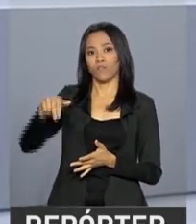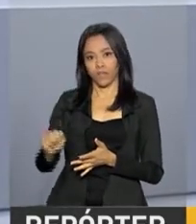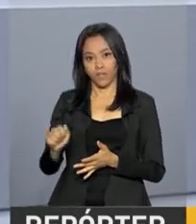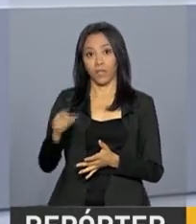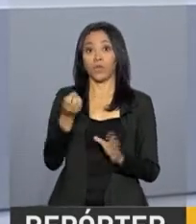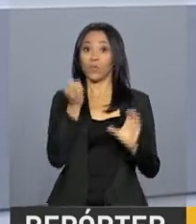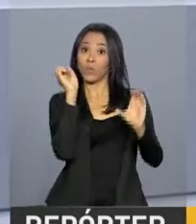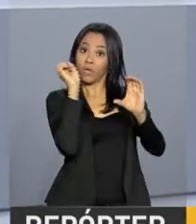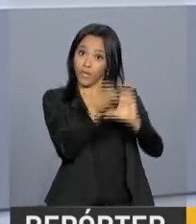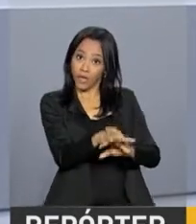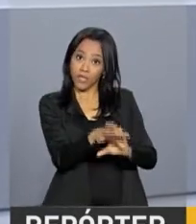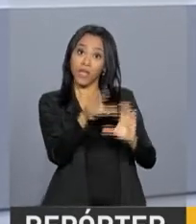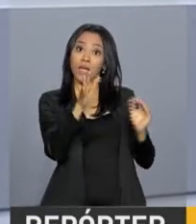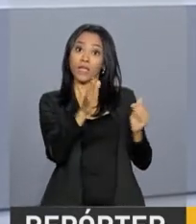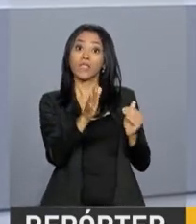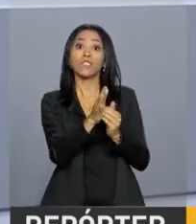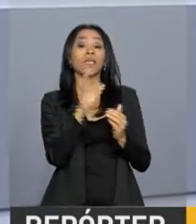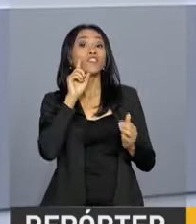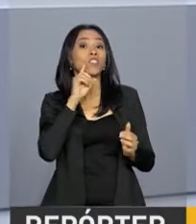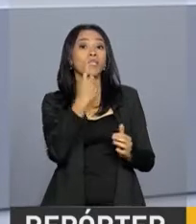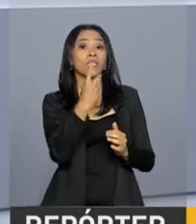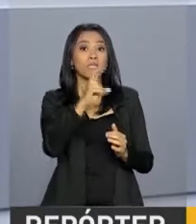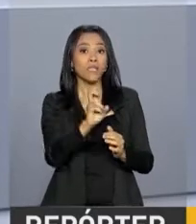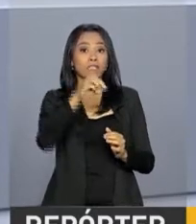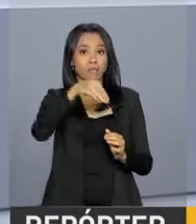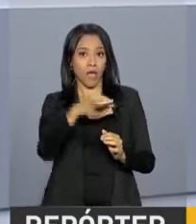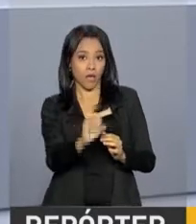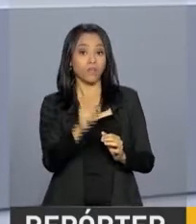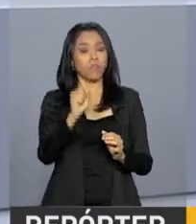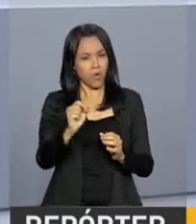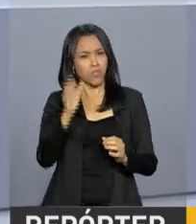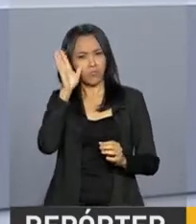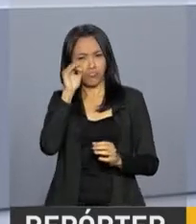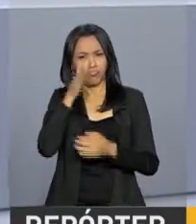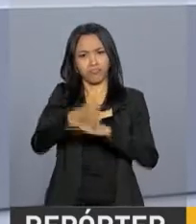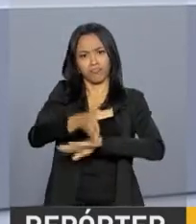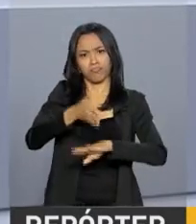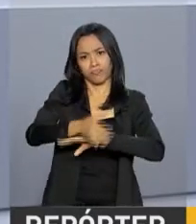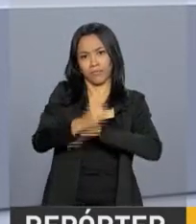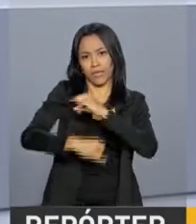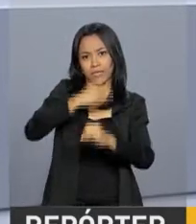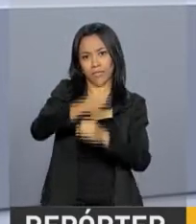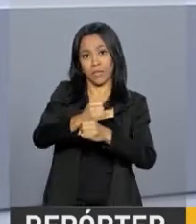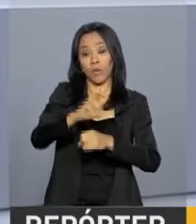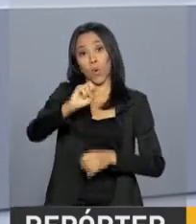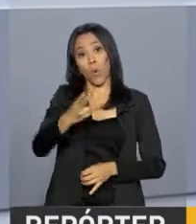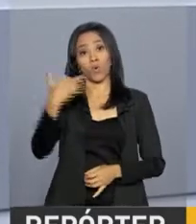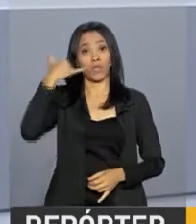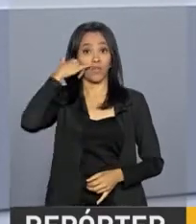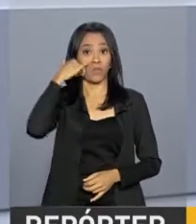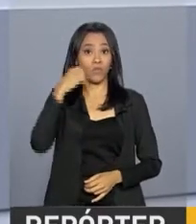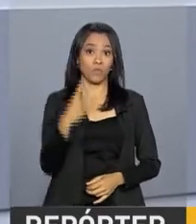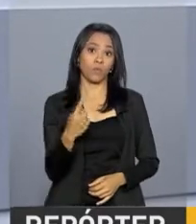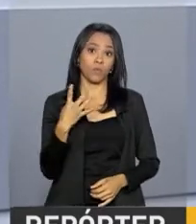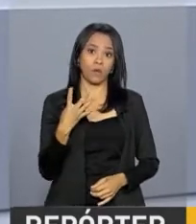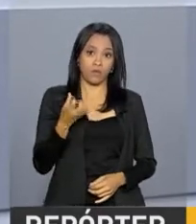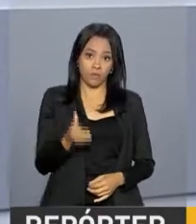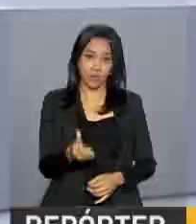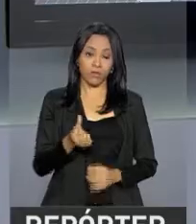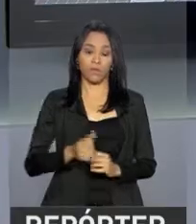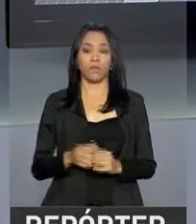março a consulta poderá ser feita por meio do site da receita federal ou pelo receitafone no número 146